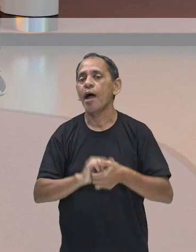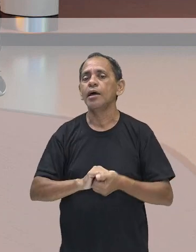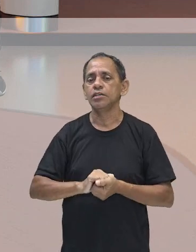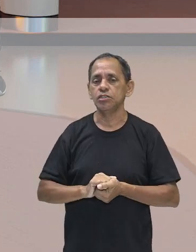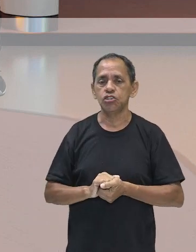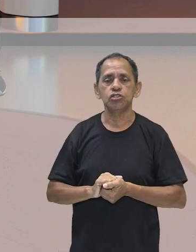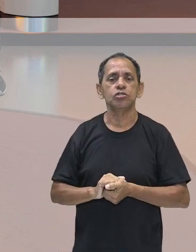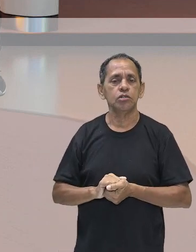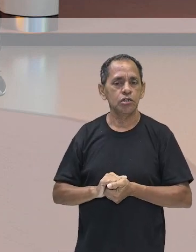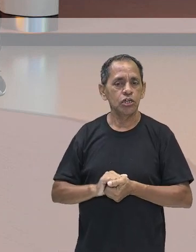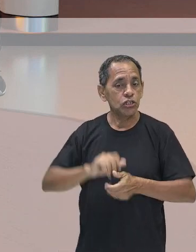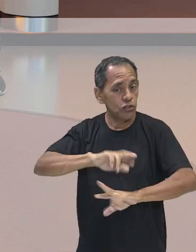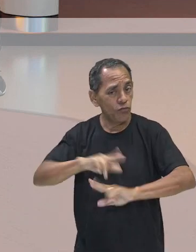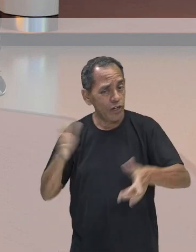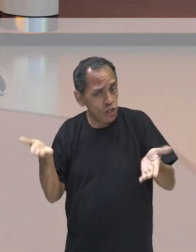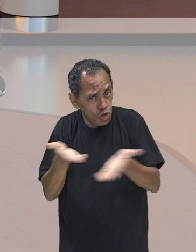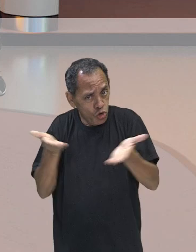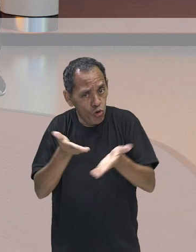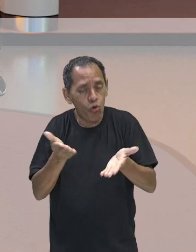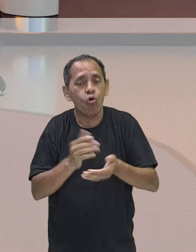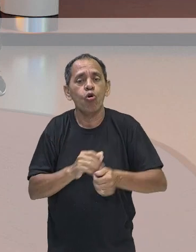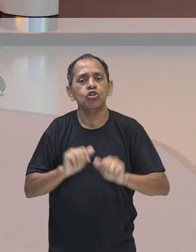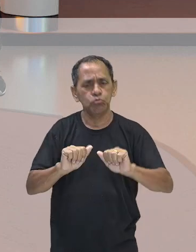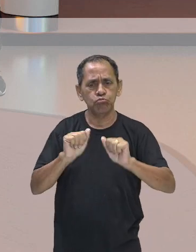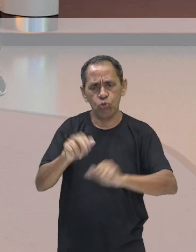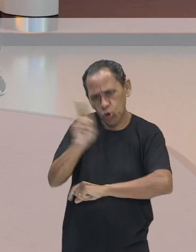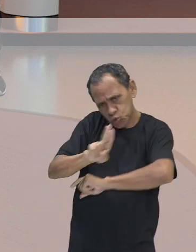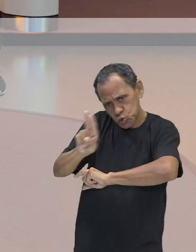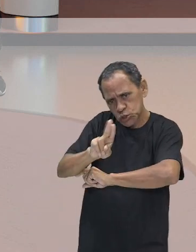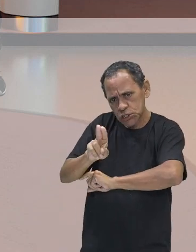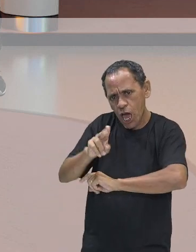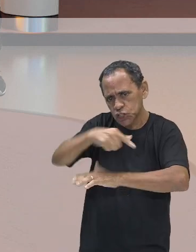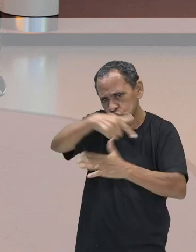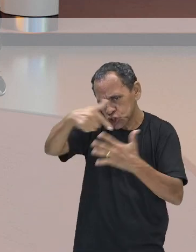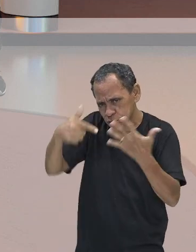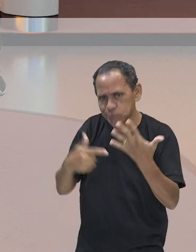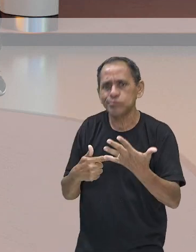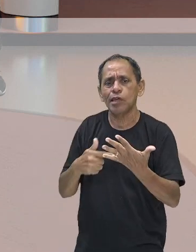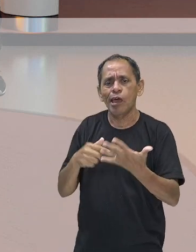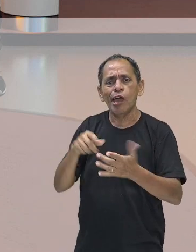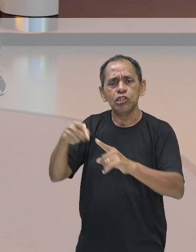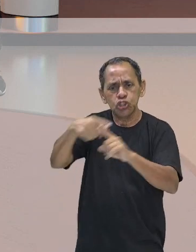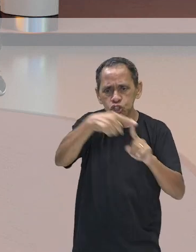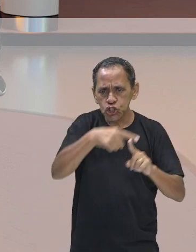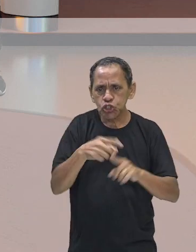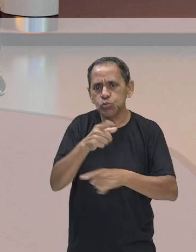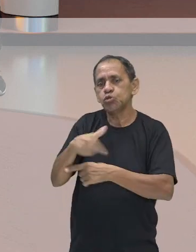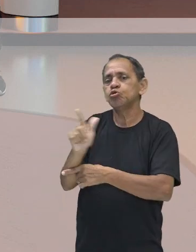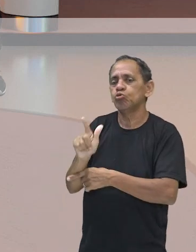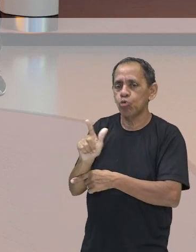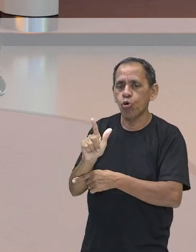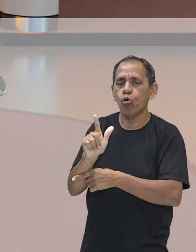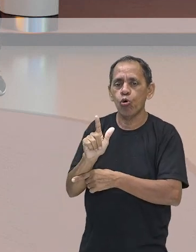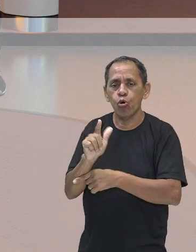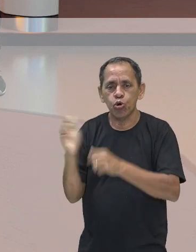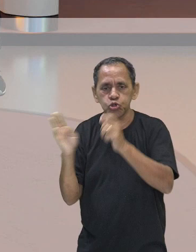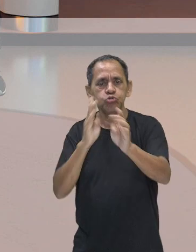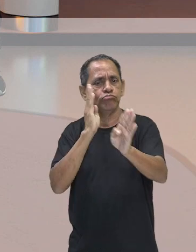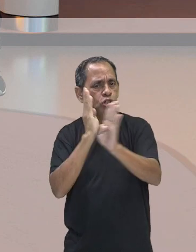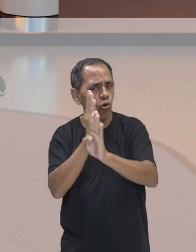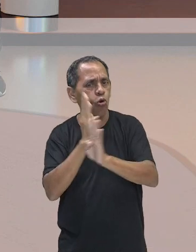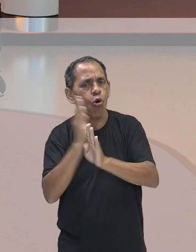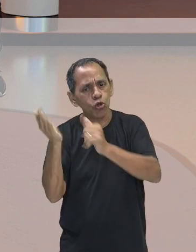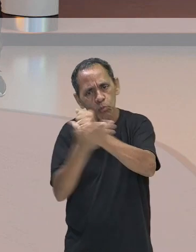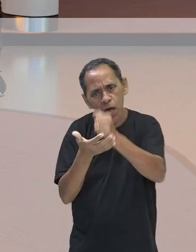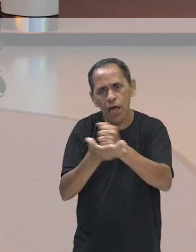foi quebrado. Hoje a gente pode usar outro tipo de fonte para trazer o passado à tona, tá, gente? Vamos